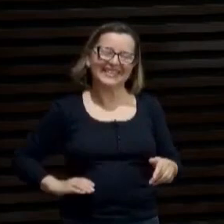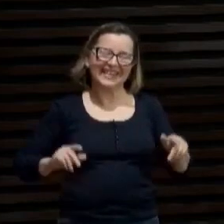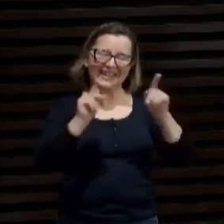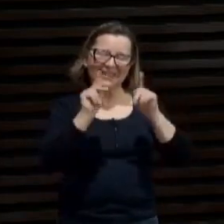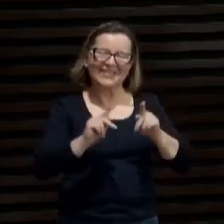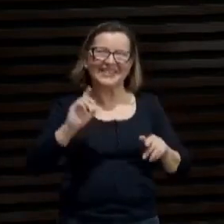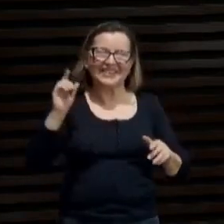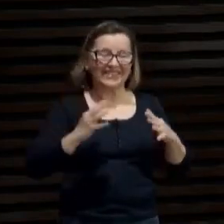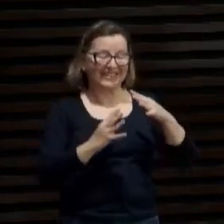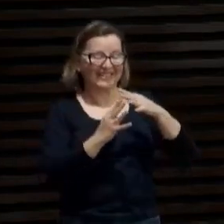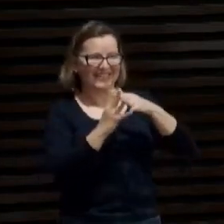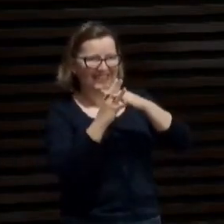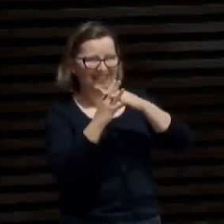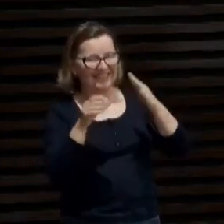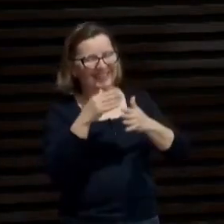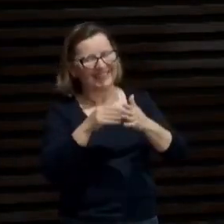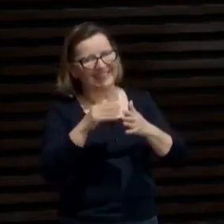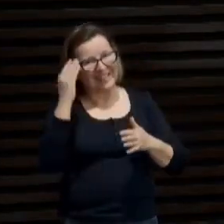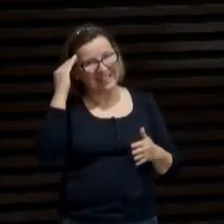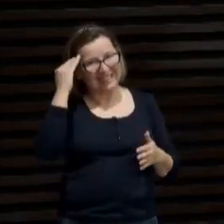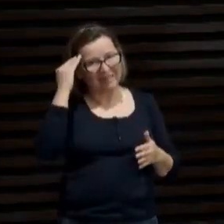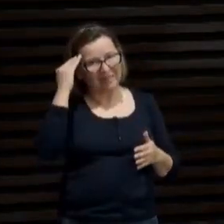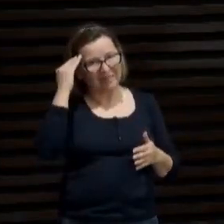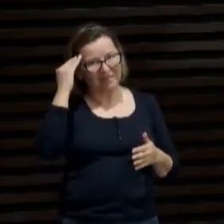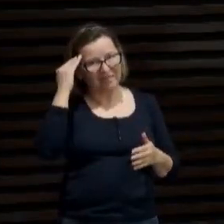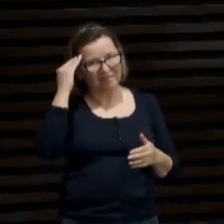excede todo entendimento e não depende das circunstâncias.